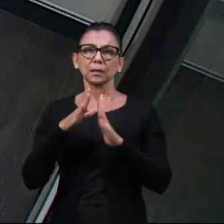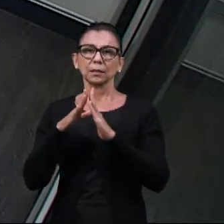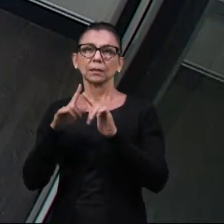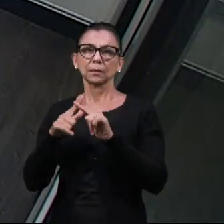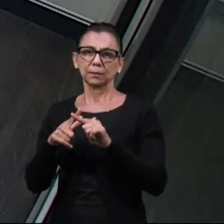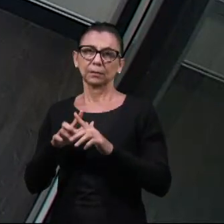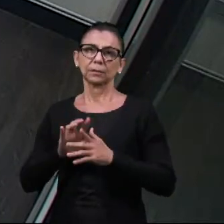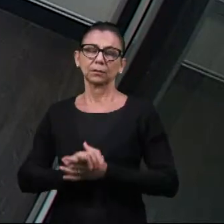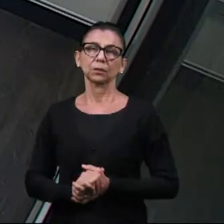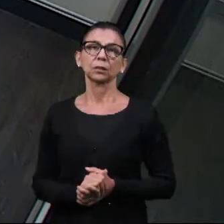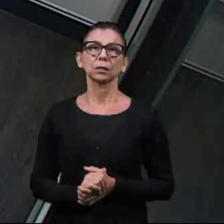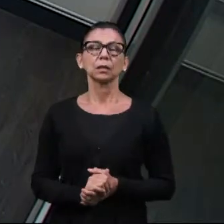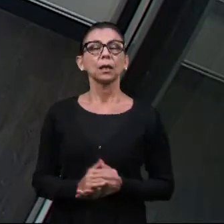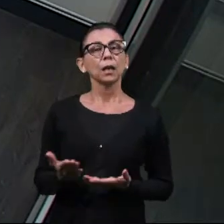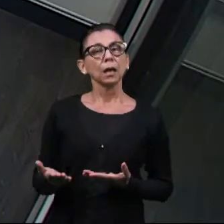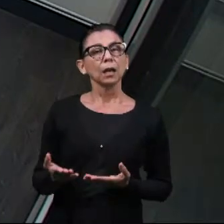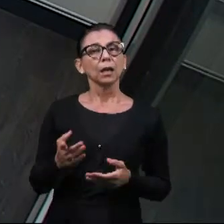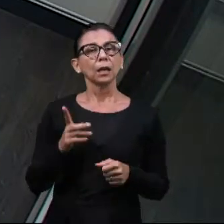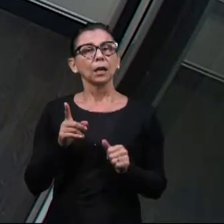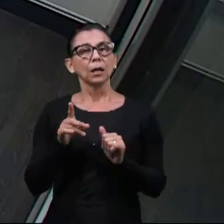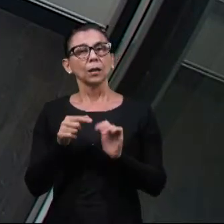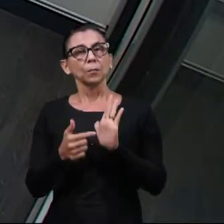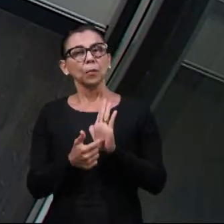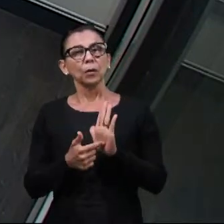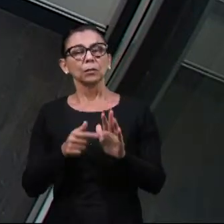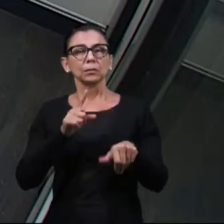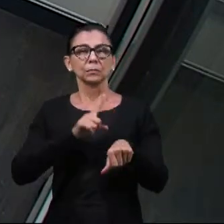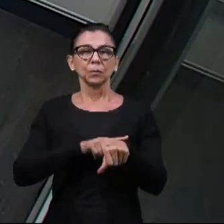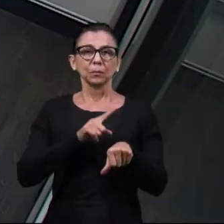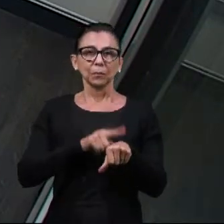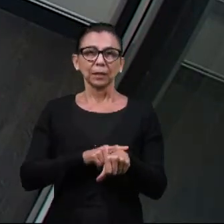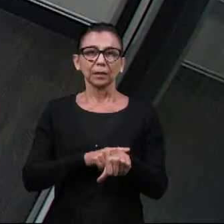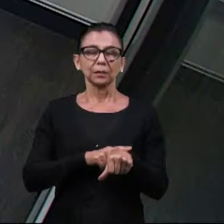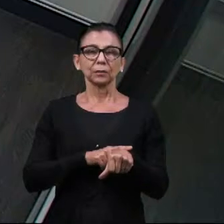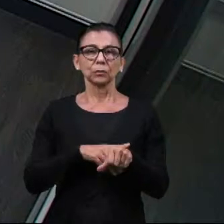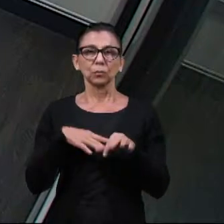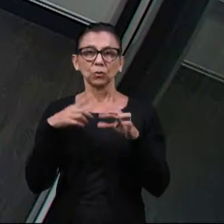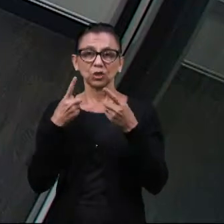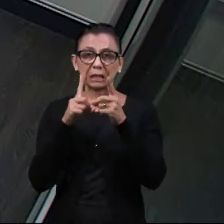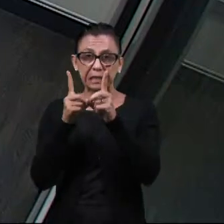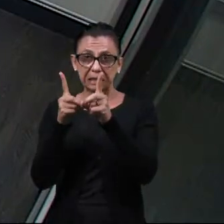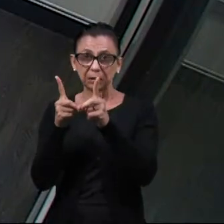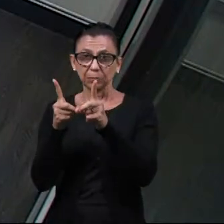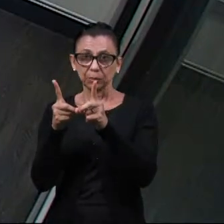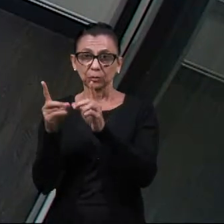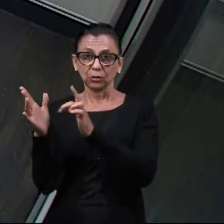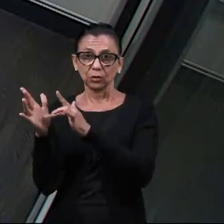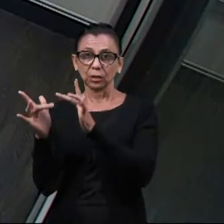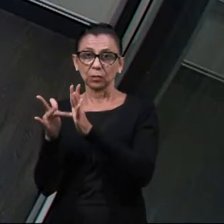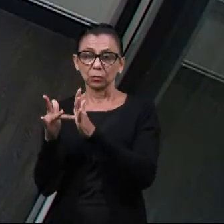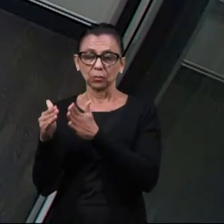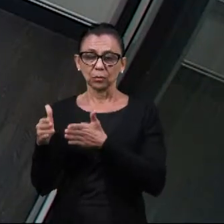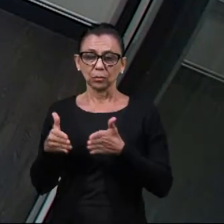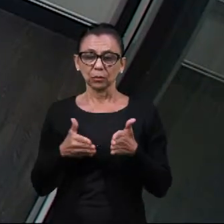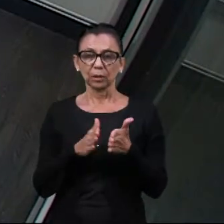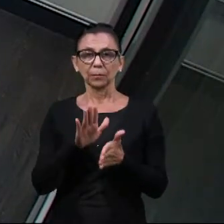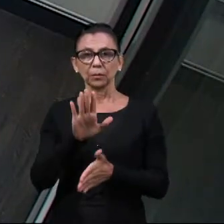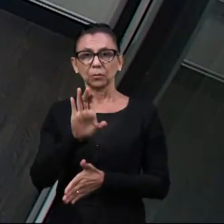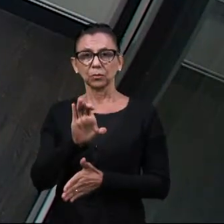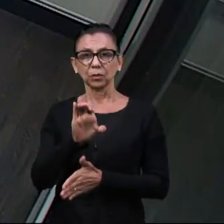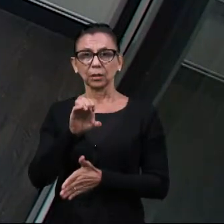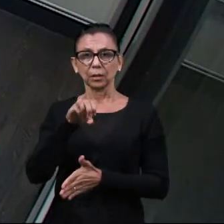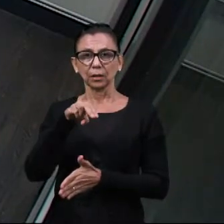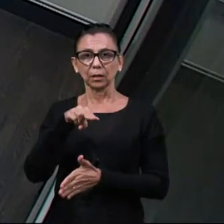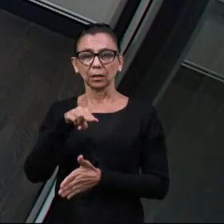momento dos discípulos no caminho de Emaús. Perfeito. E o ponto da palavra que nos traz dentro dessa